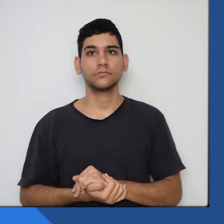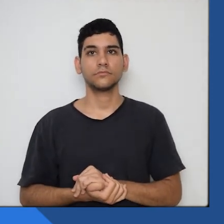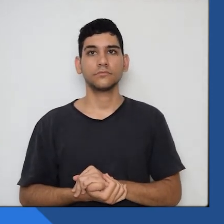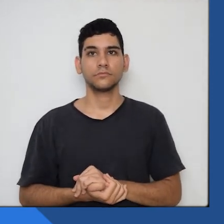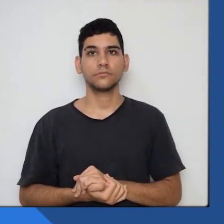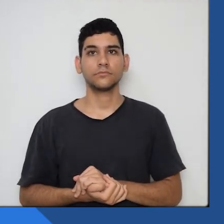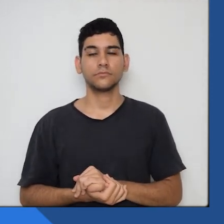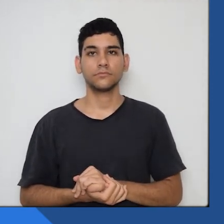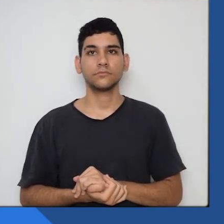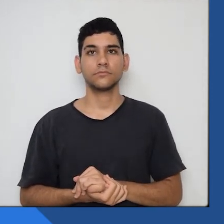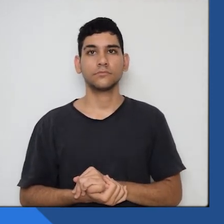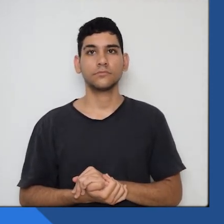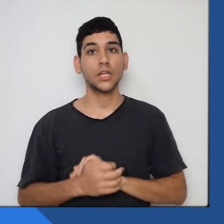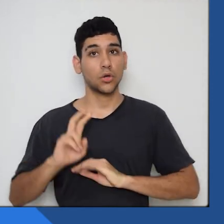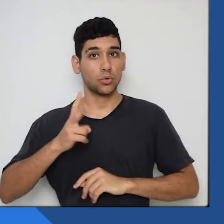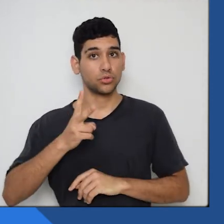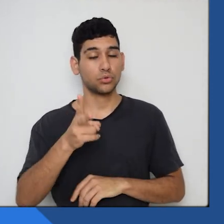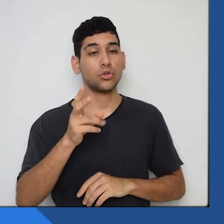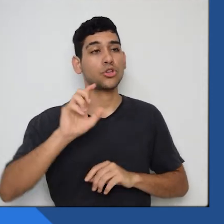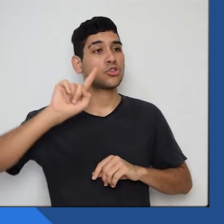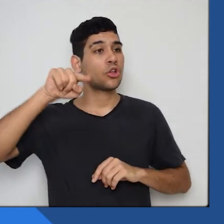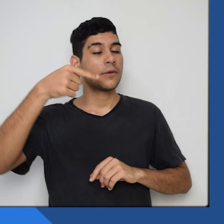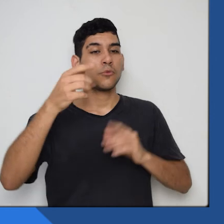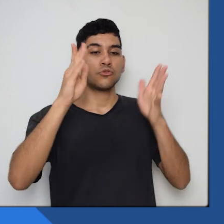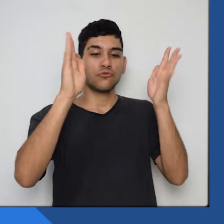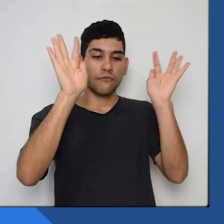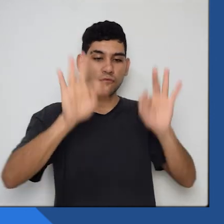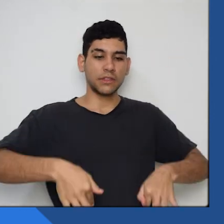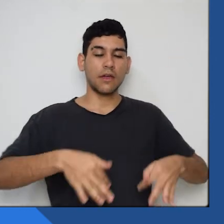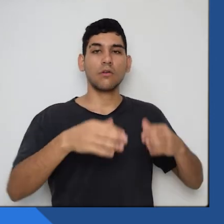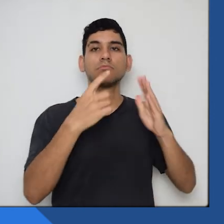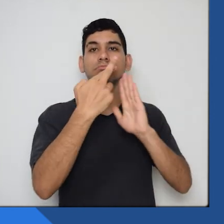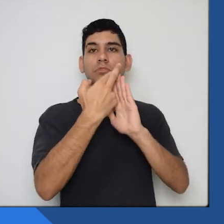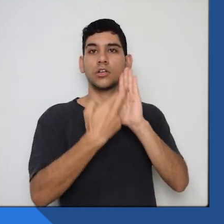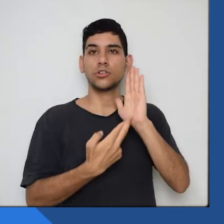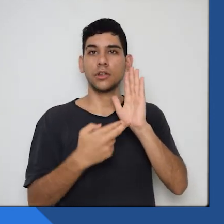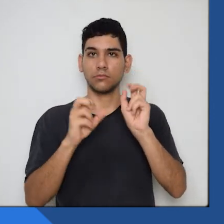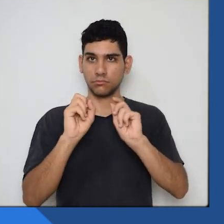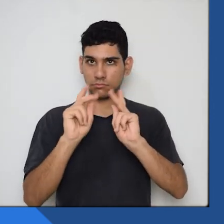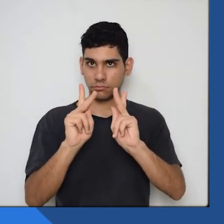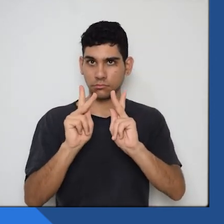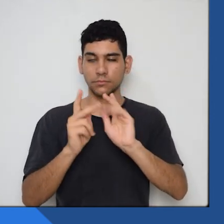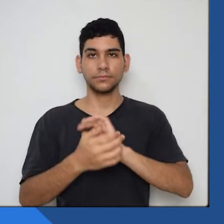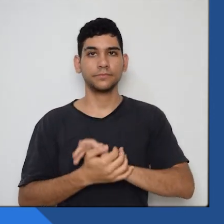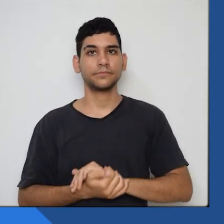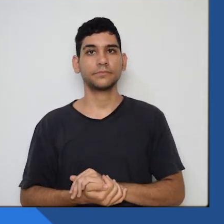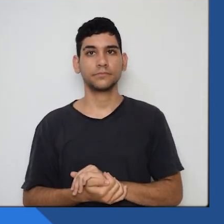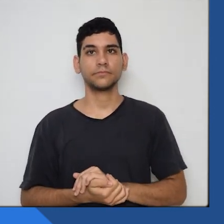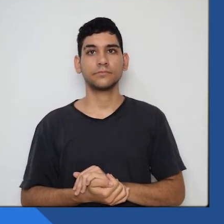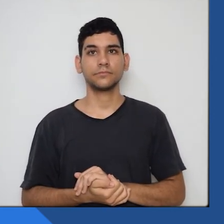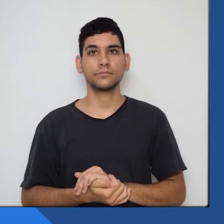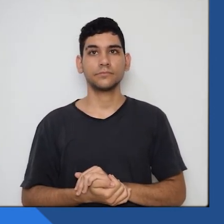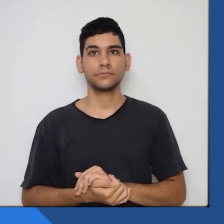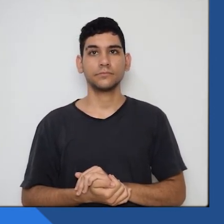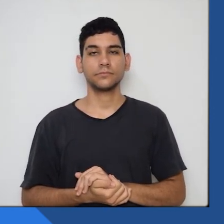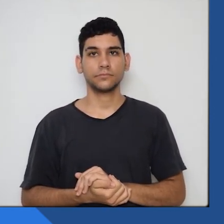as outras formas de feedback e mantenho só após o fechamento do questionário.